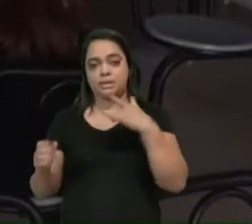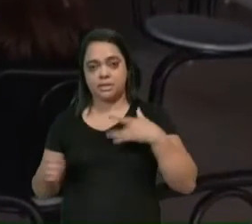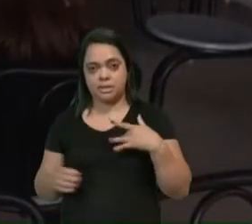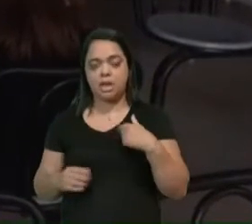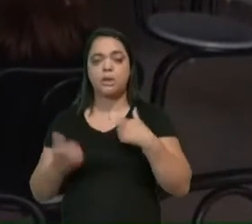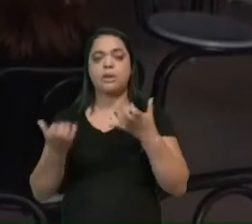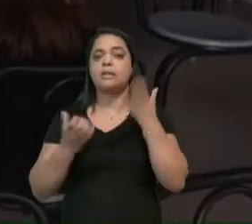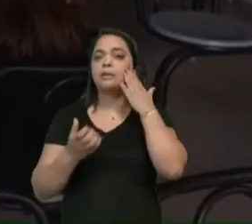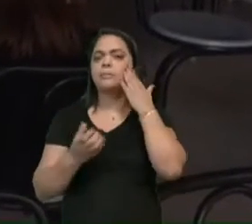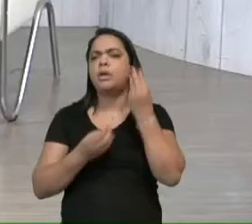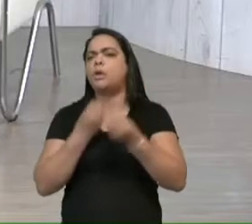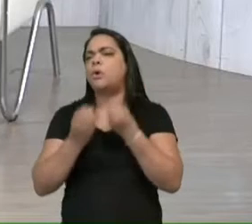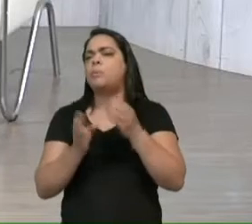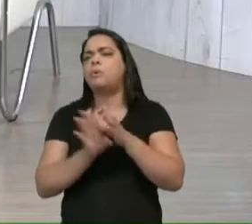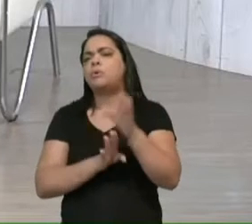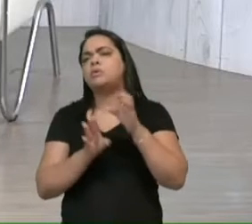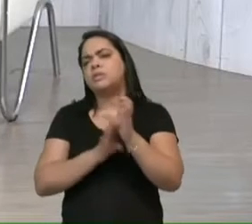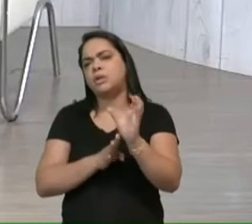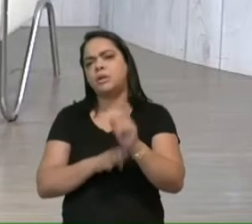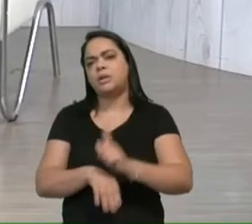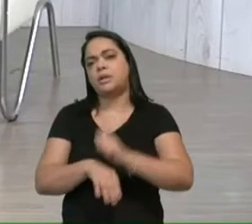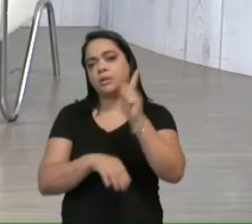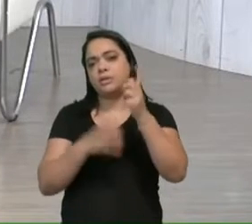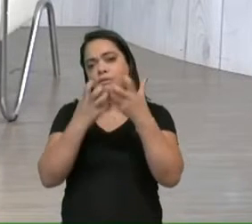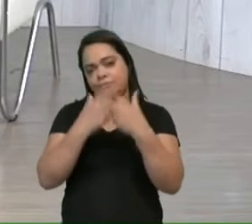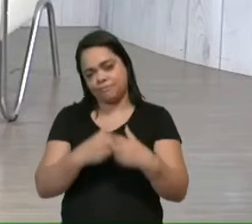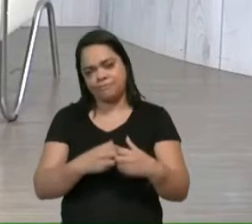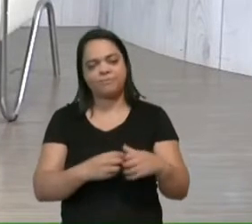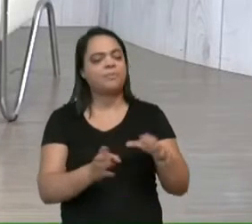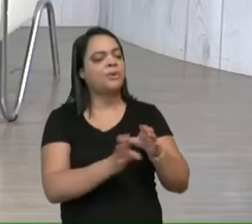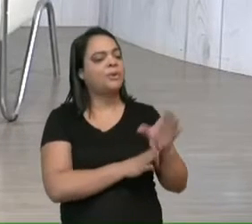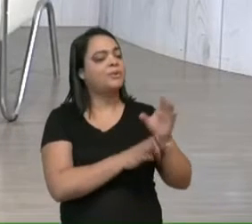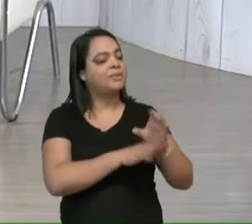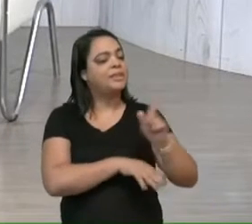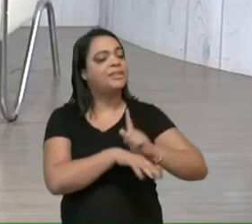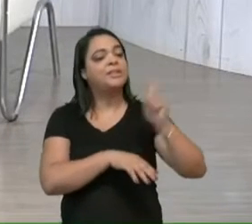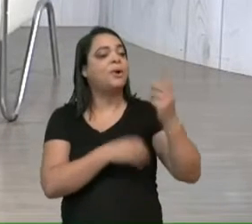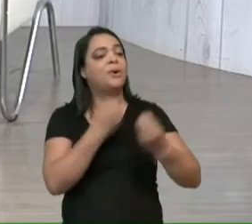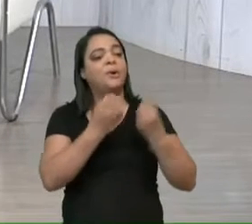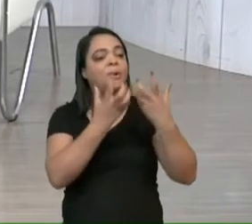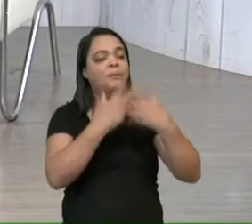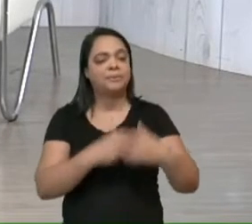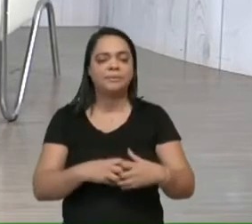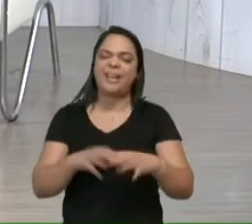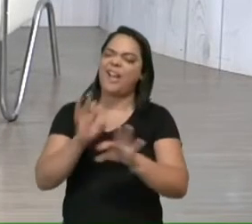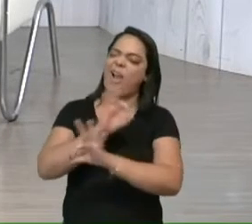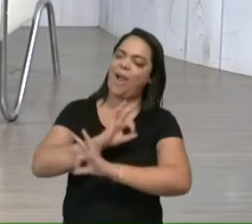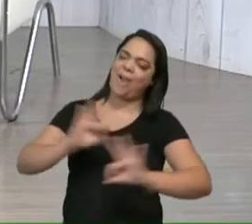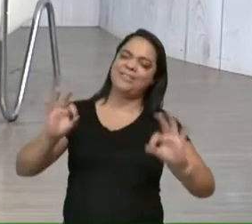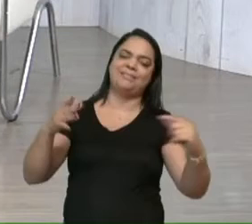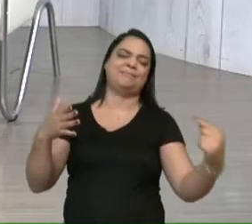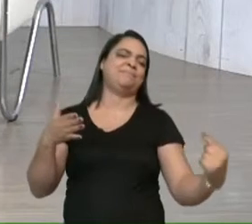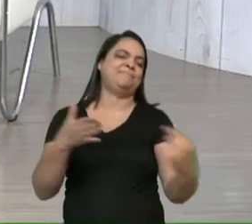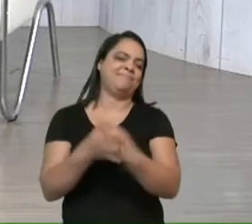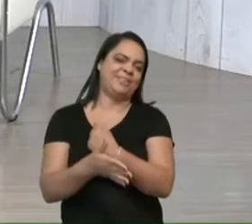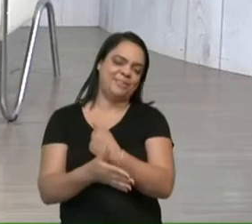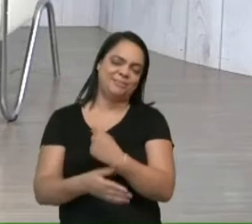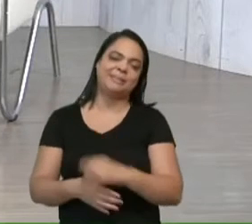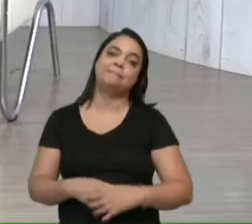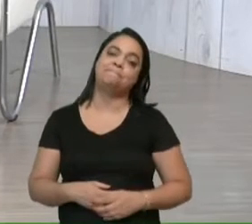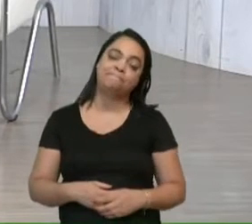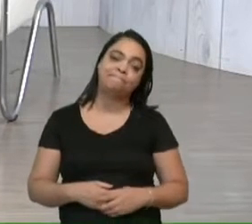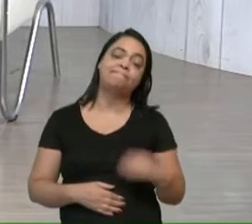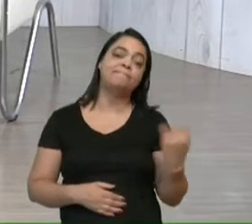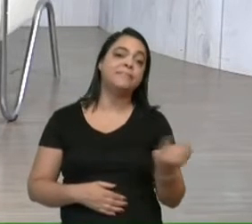conselho de graduação conselho de graduação como funciona excelente pergunta Júnior